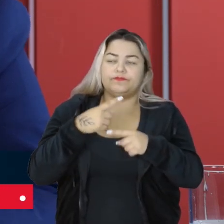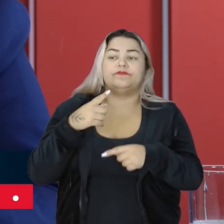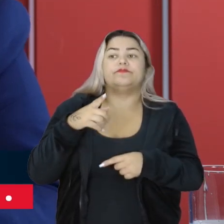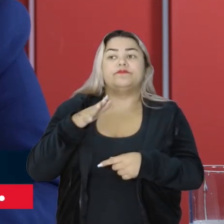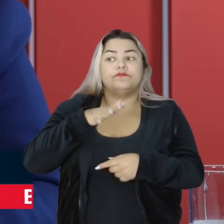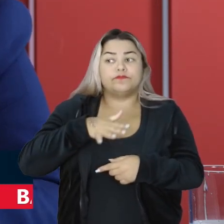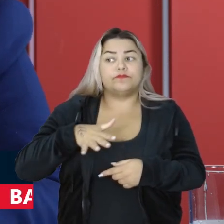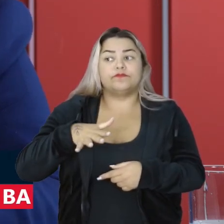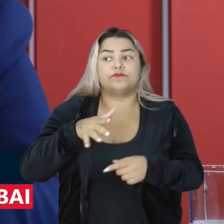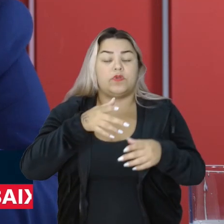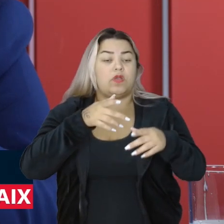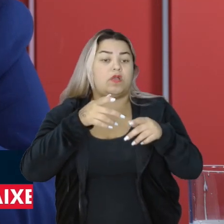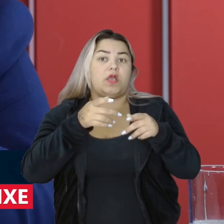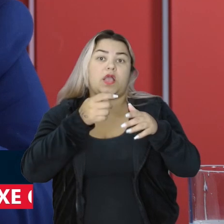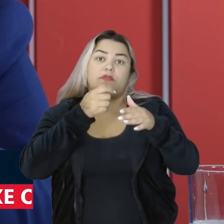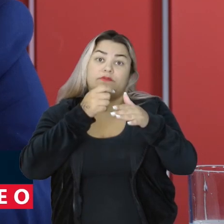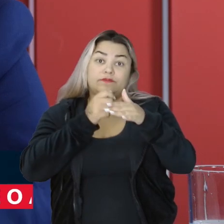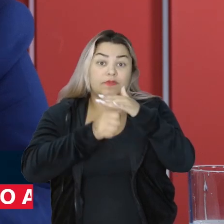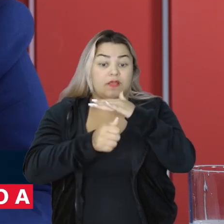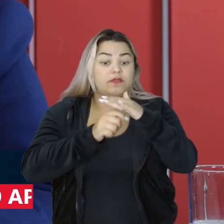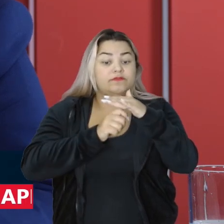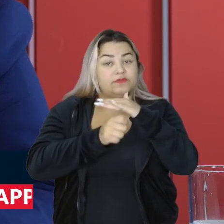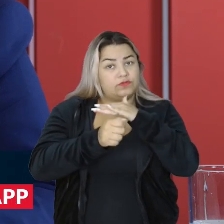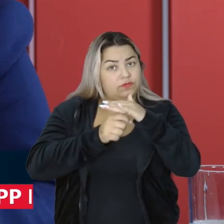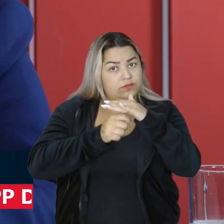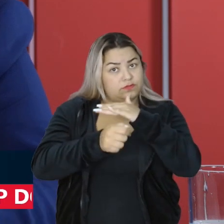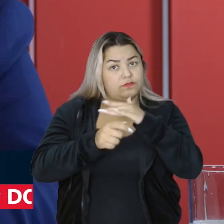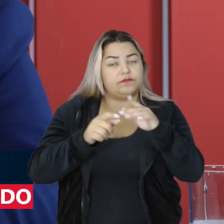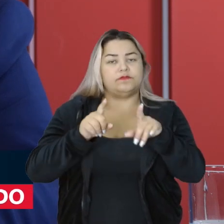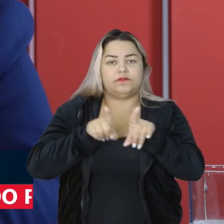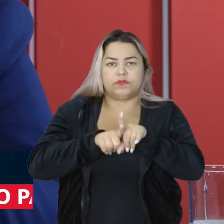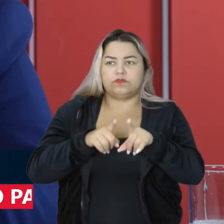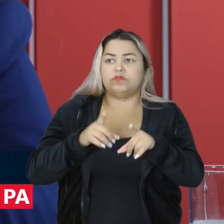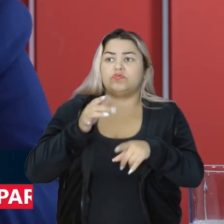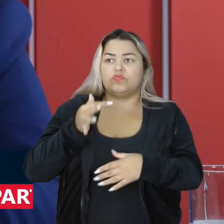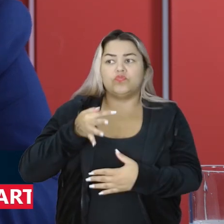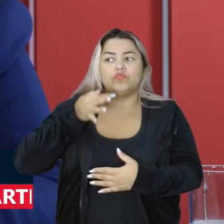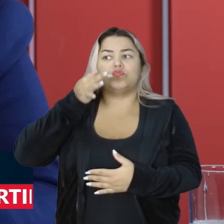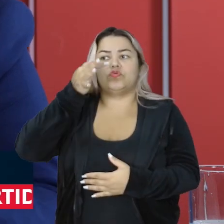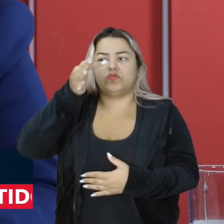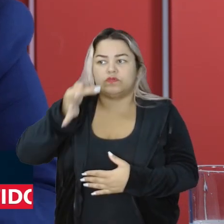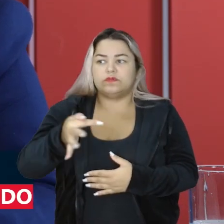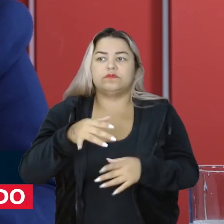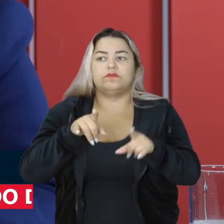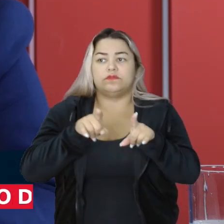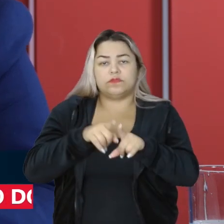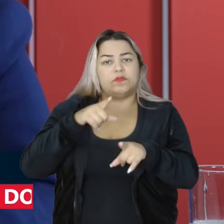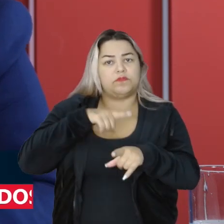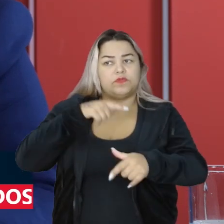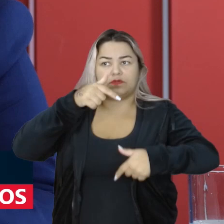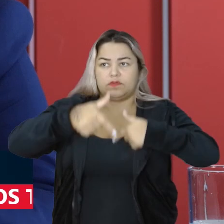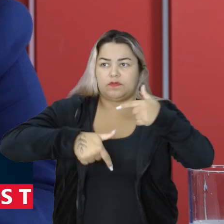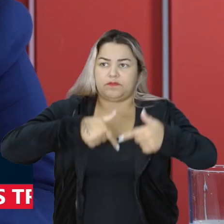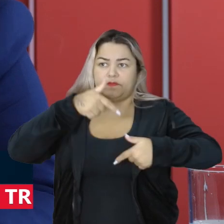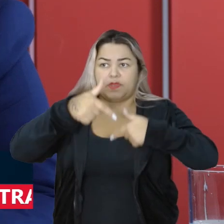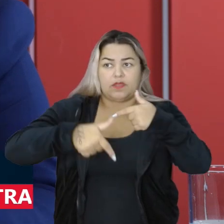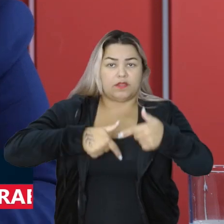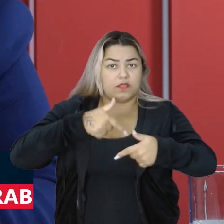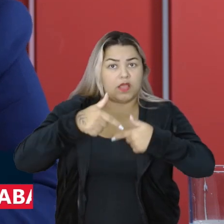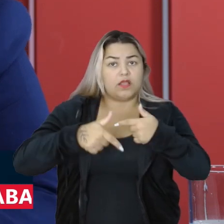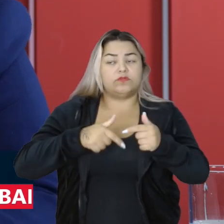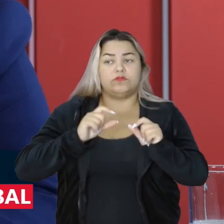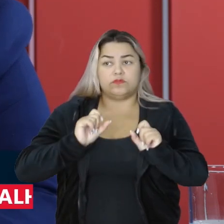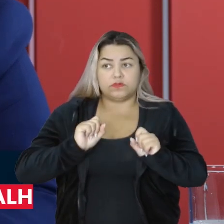estamos investindo, esse é um mercado de futuro, esse é um mercado que vai ter muitos e muitos trabalhadores e trabalhadoras, e